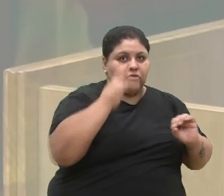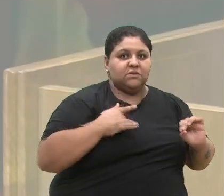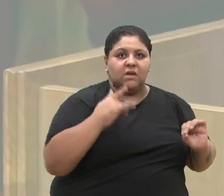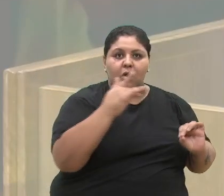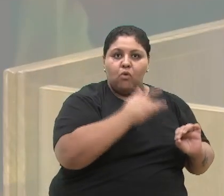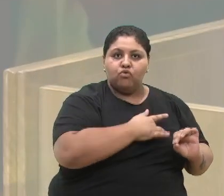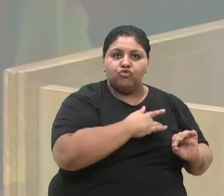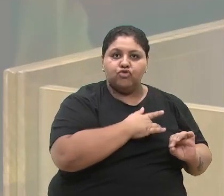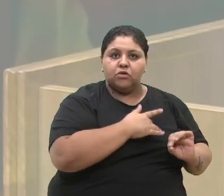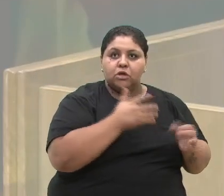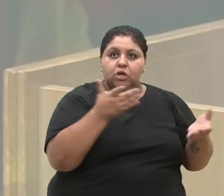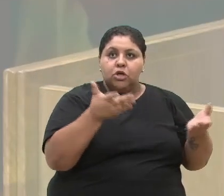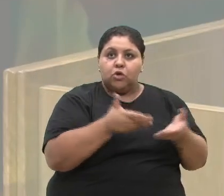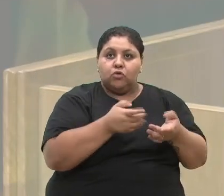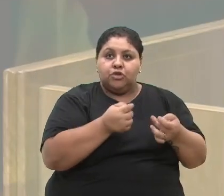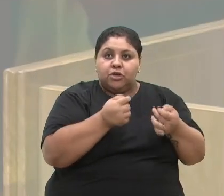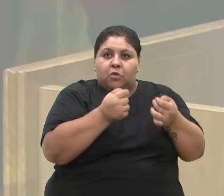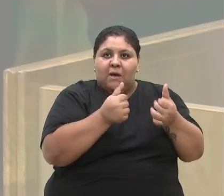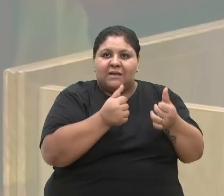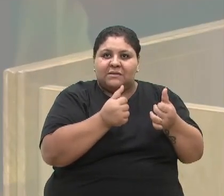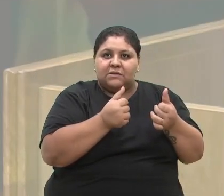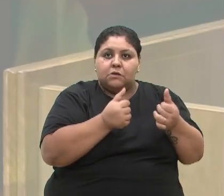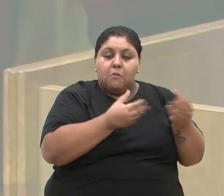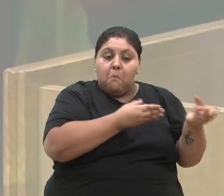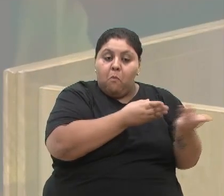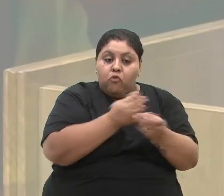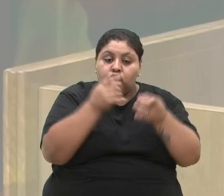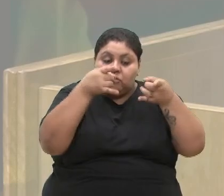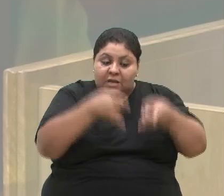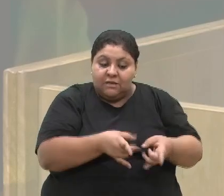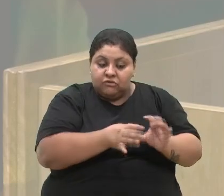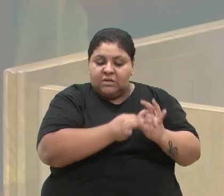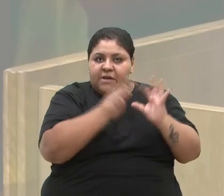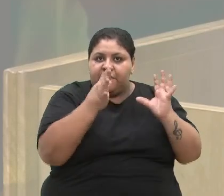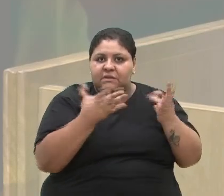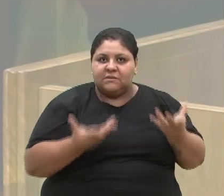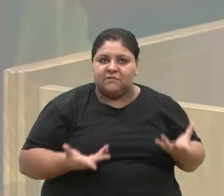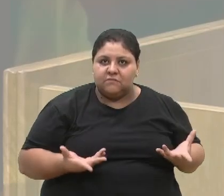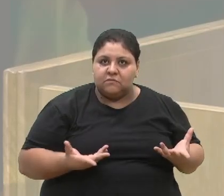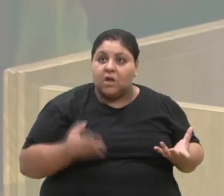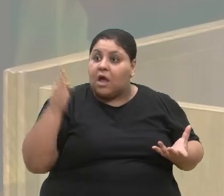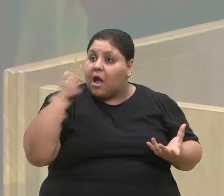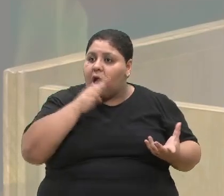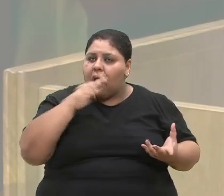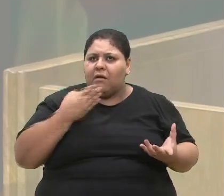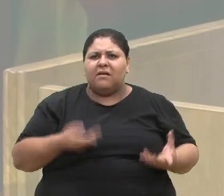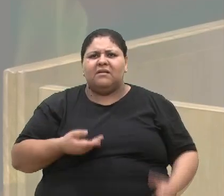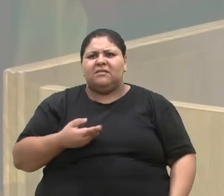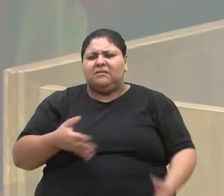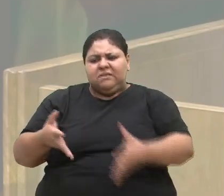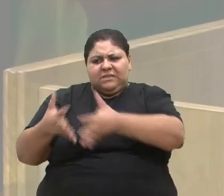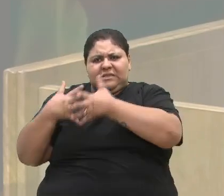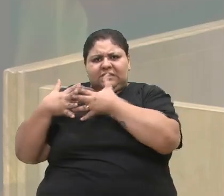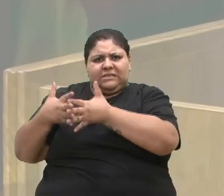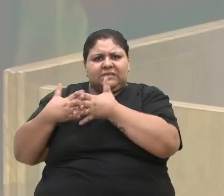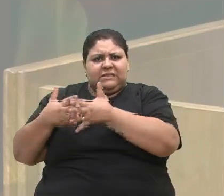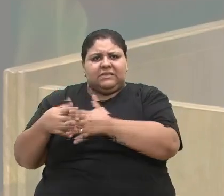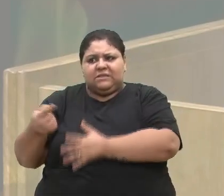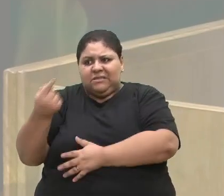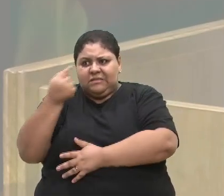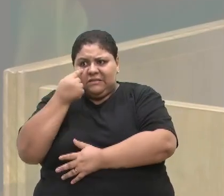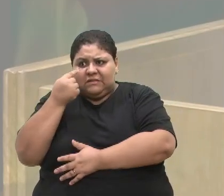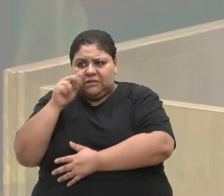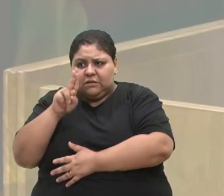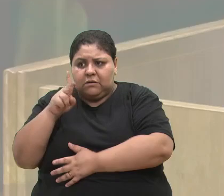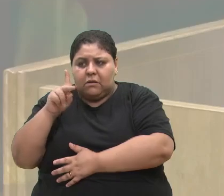uma contratualização em forma de urgência. Gente, está um caos o que nós estamos vendo nas